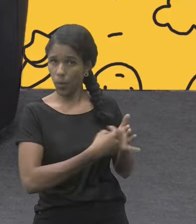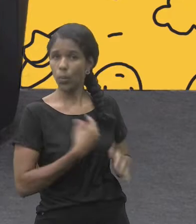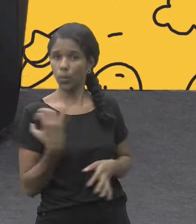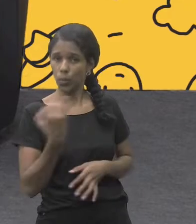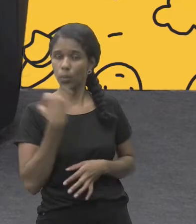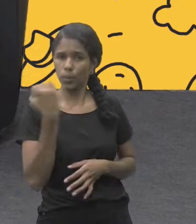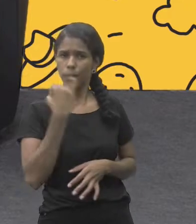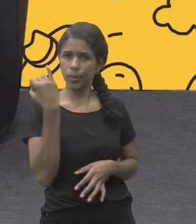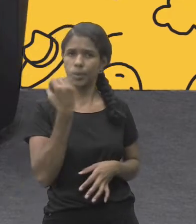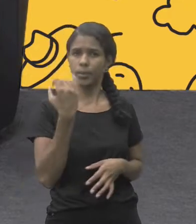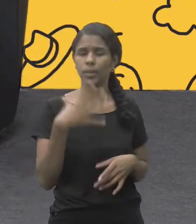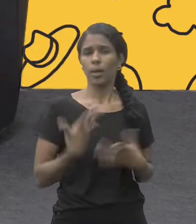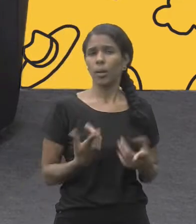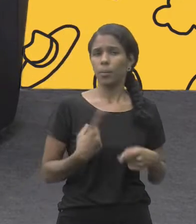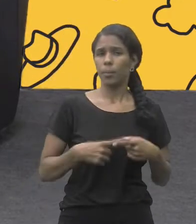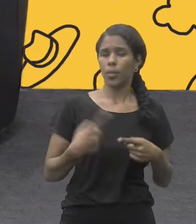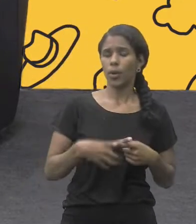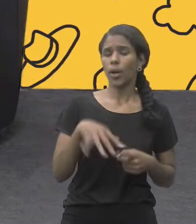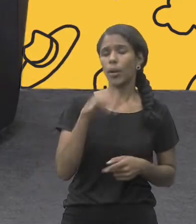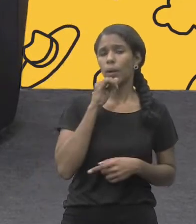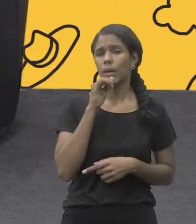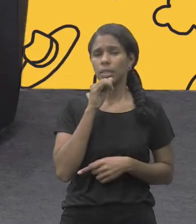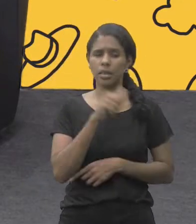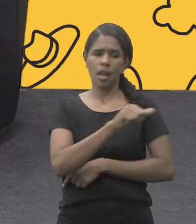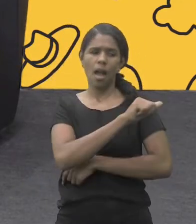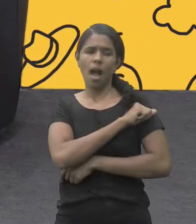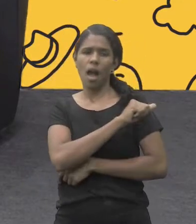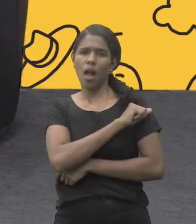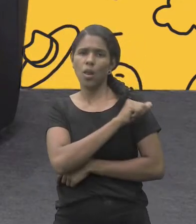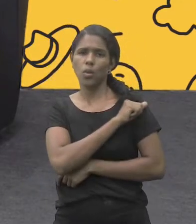de crianças e adolescentes, assim, da sua idade,